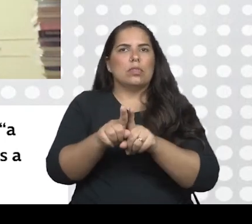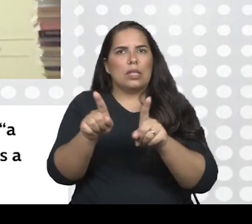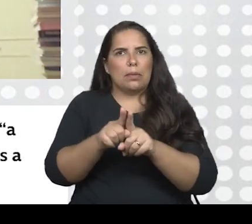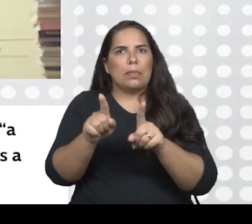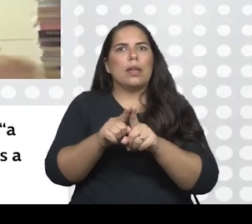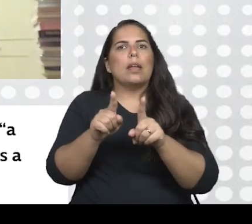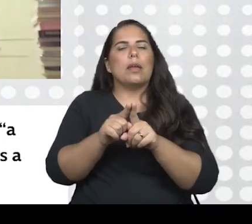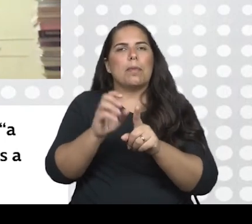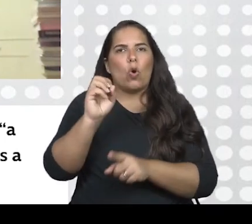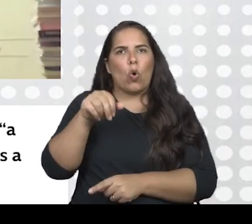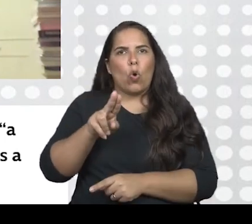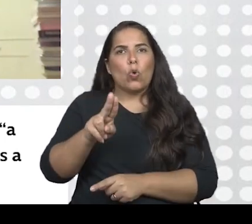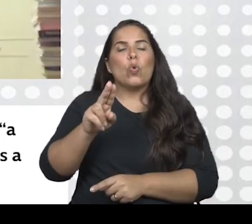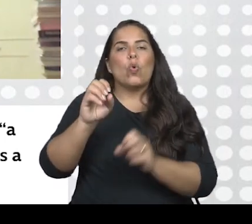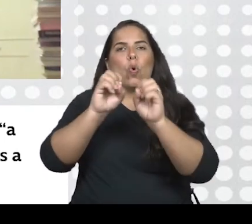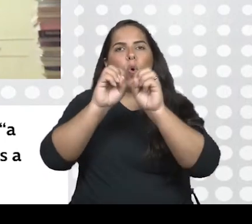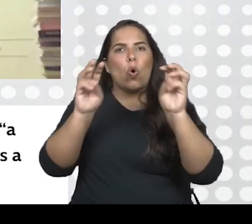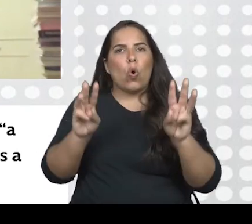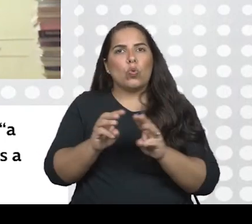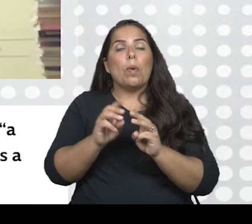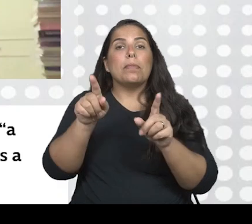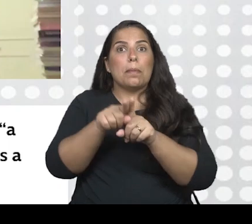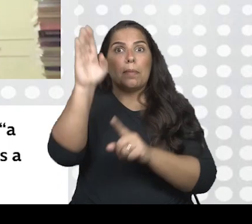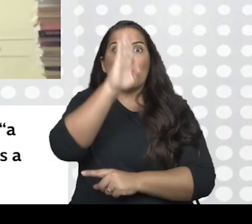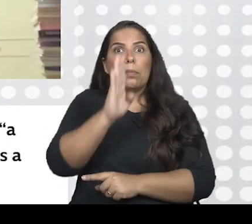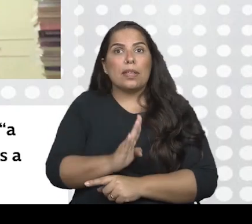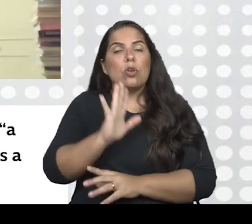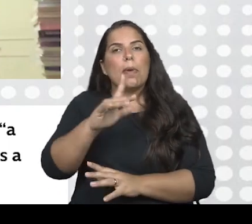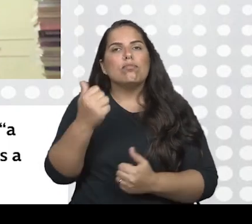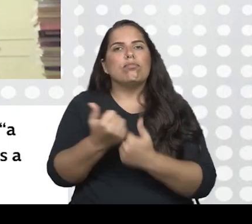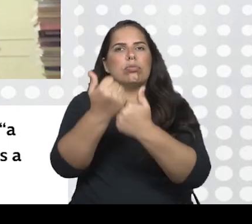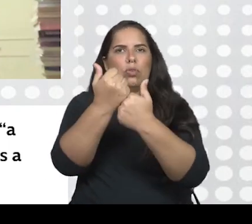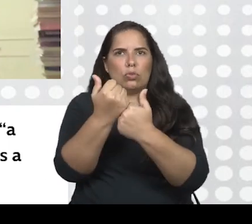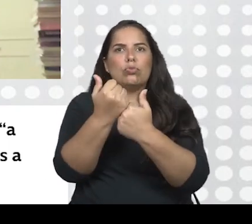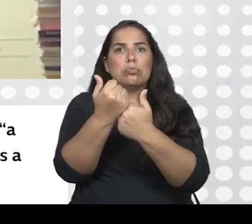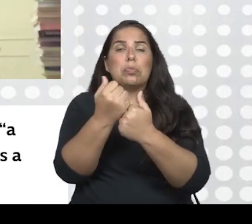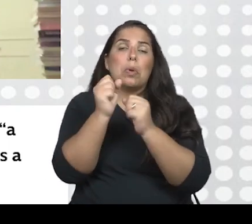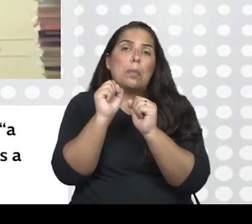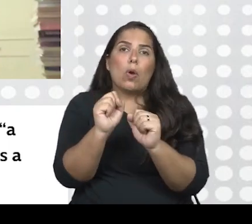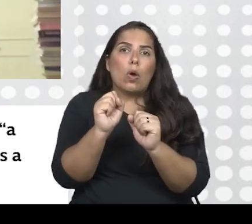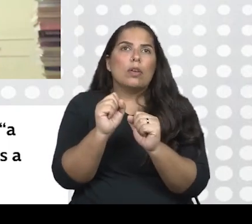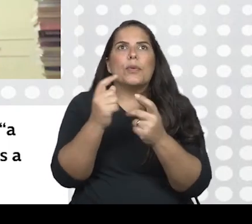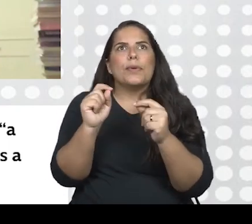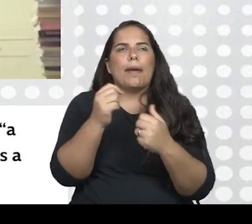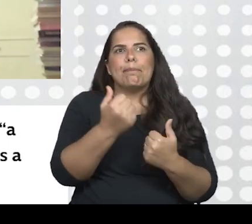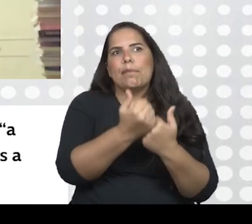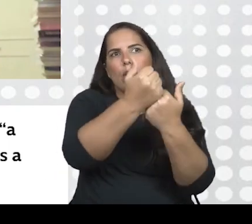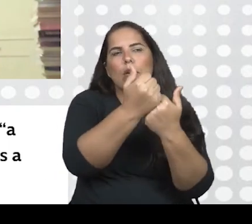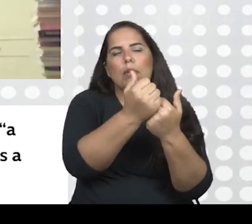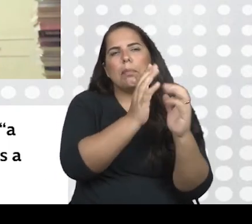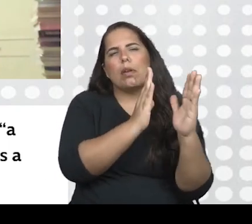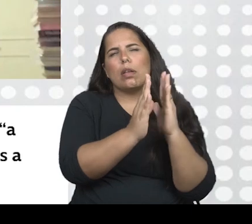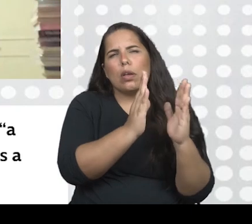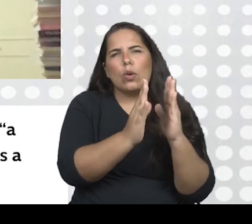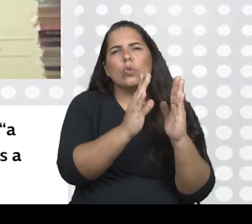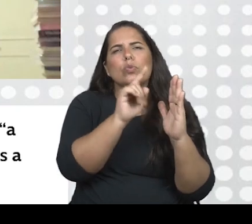pelo sistema ONU e pelo Brasil, mas também os níveis de suportes, que podem ser desde suportes